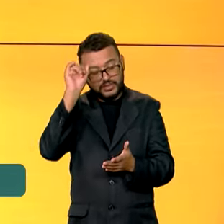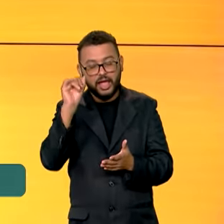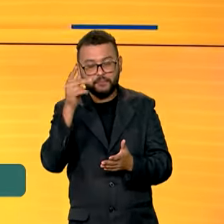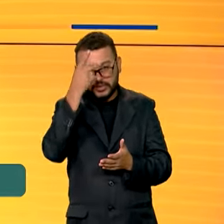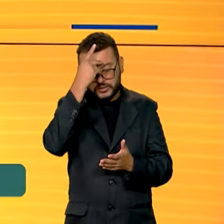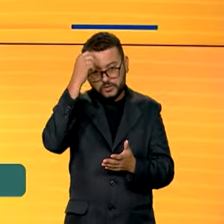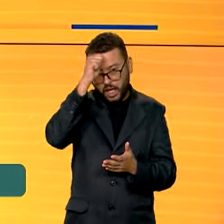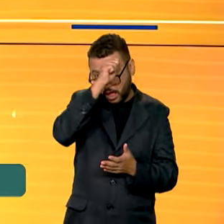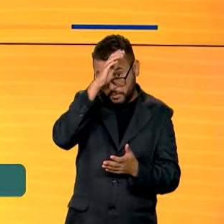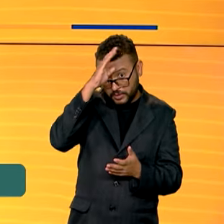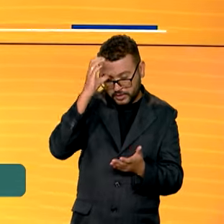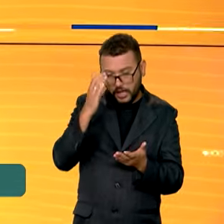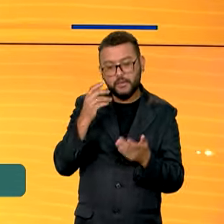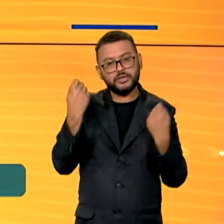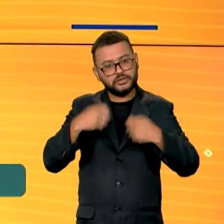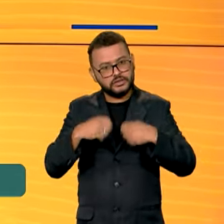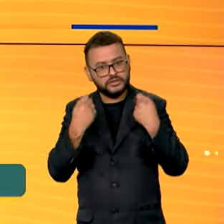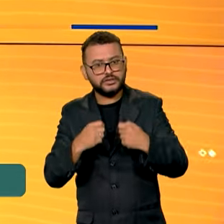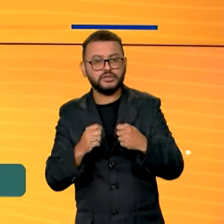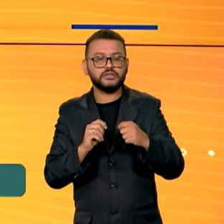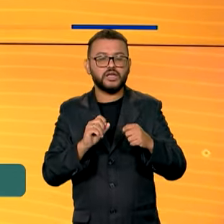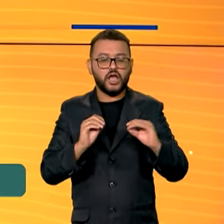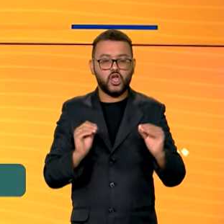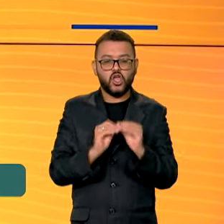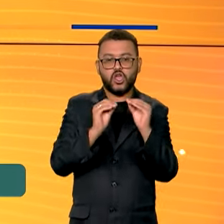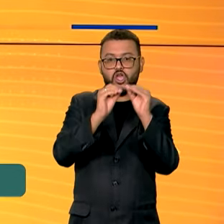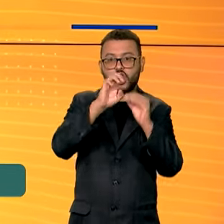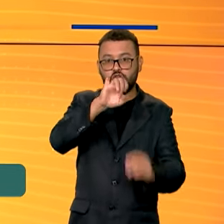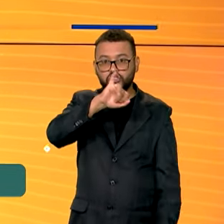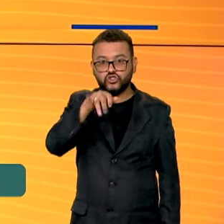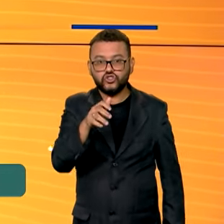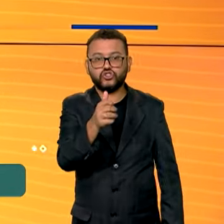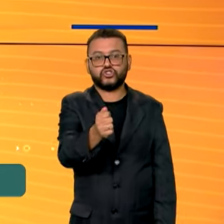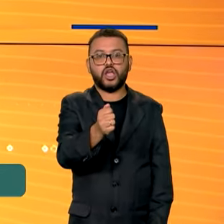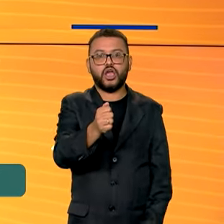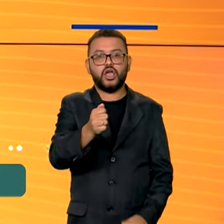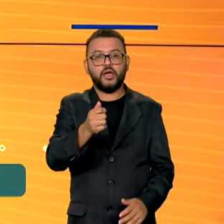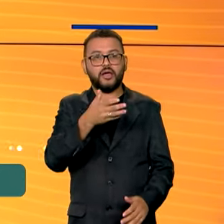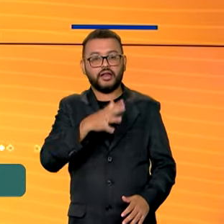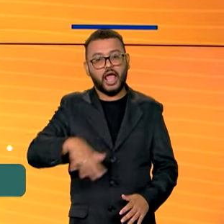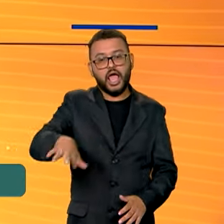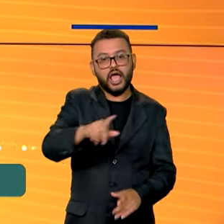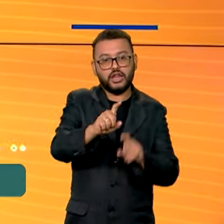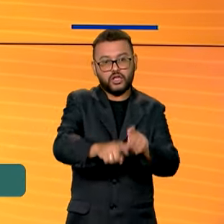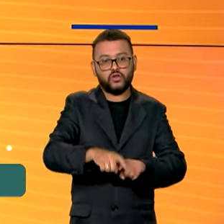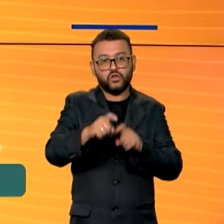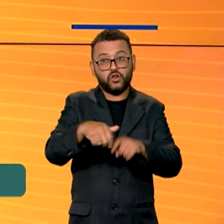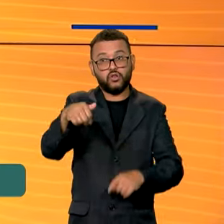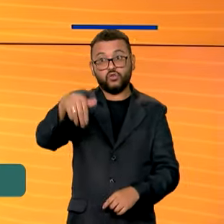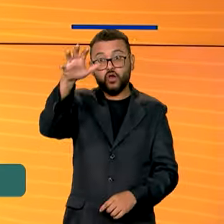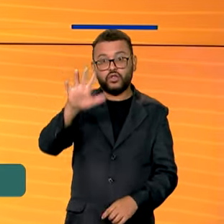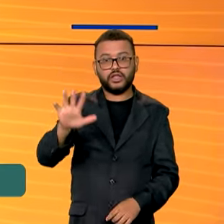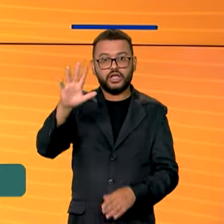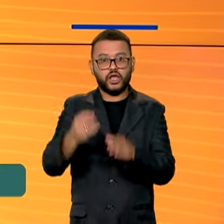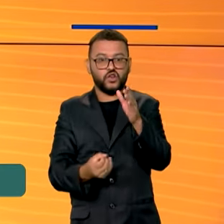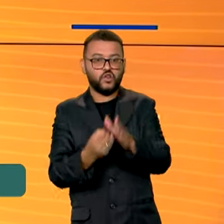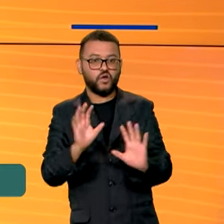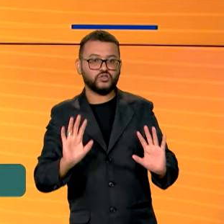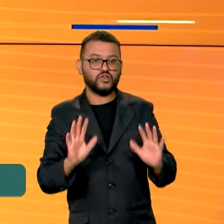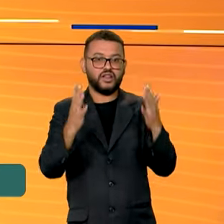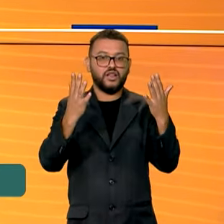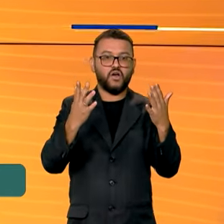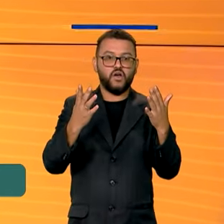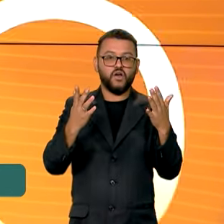e Qualificação da Educação de Jovens e Adultos para áreas de reforma agrária do Nordeste. A solenidade